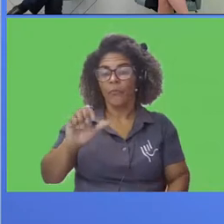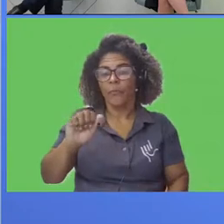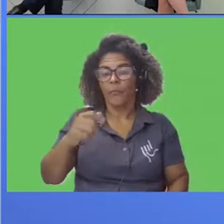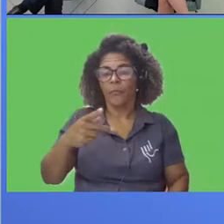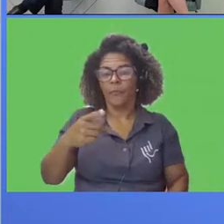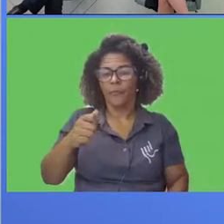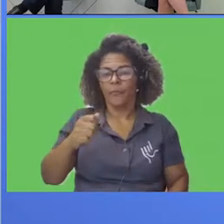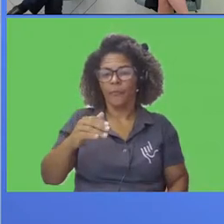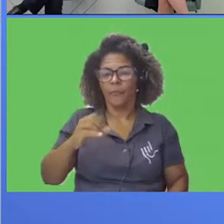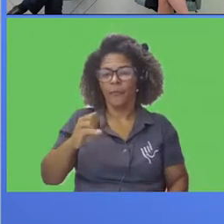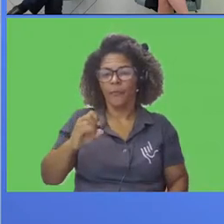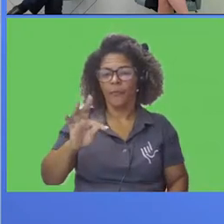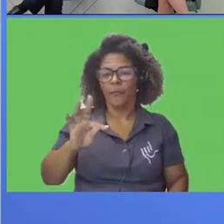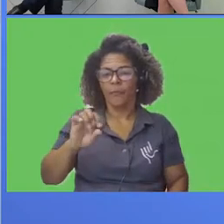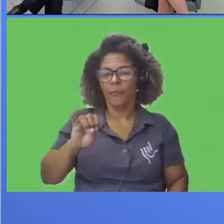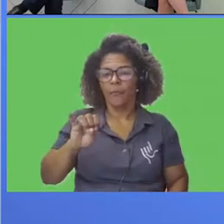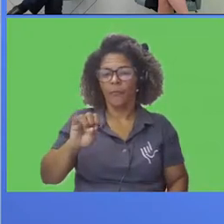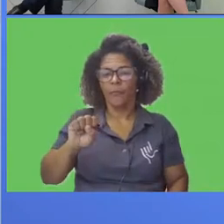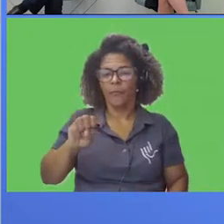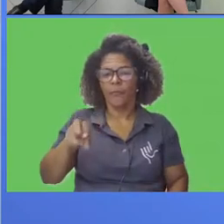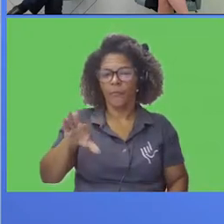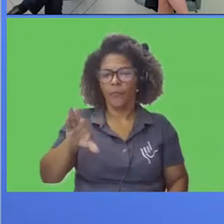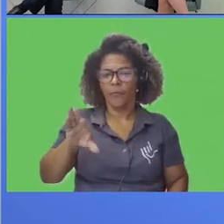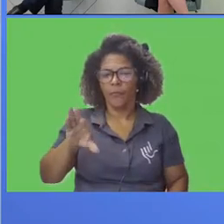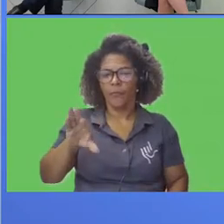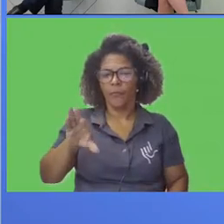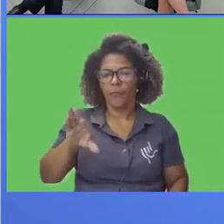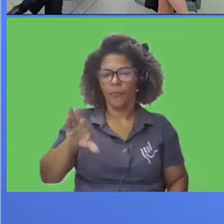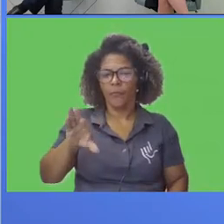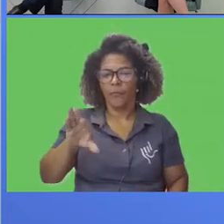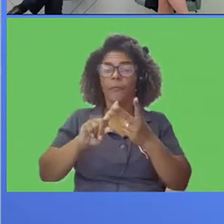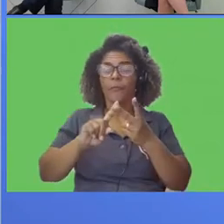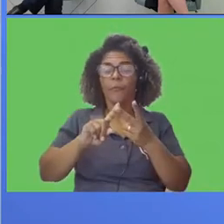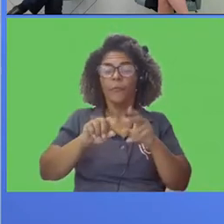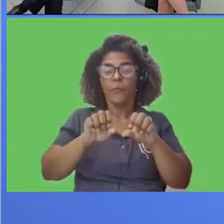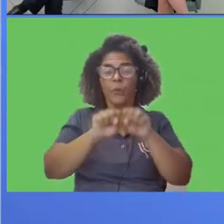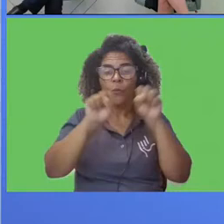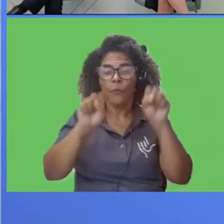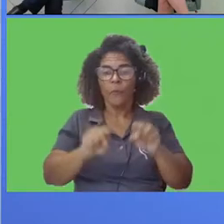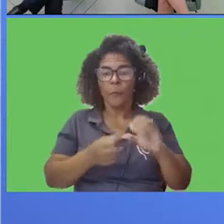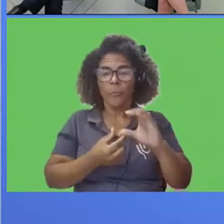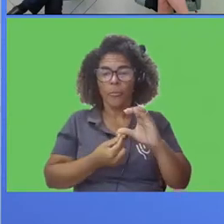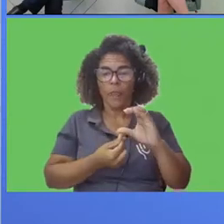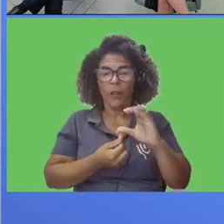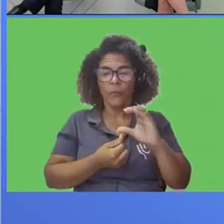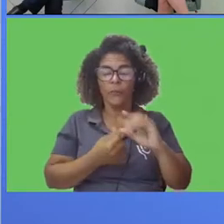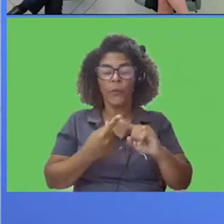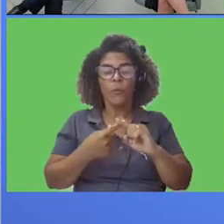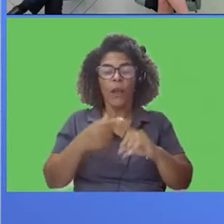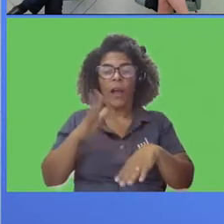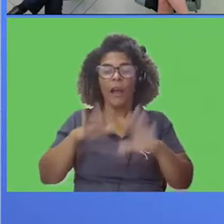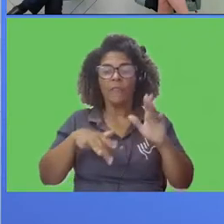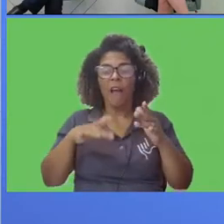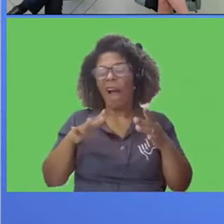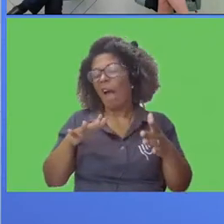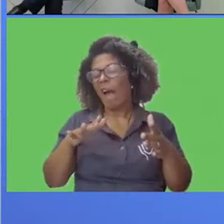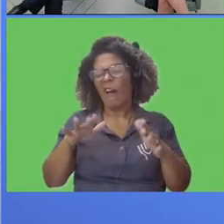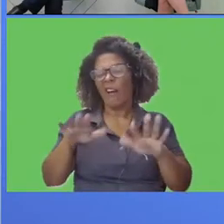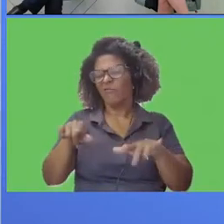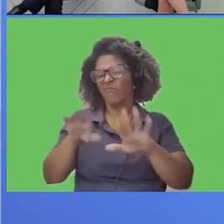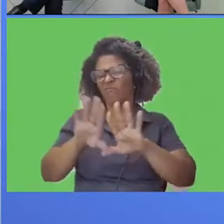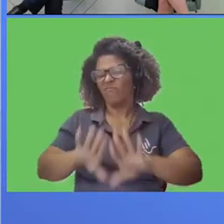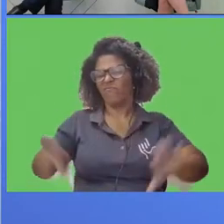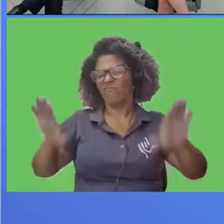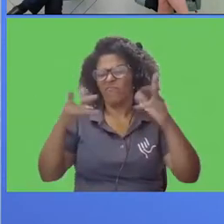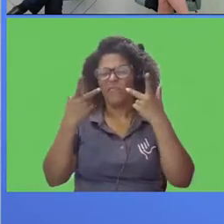do próprio ordenamento capitalista, que às vezes ele naturaliza algumas questões e às vezes